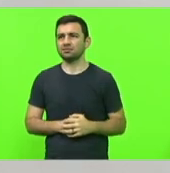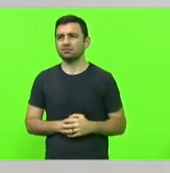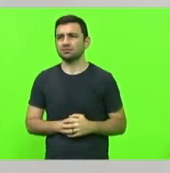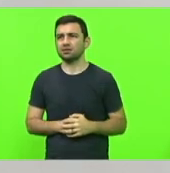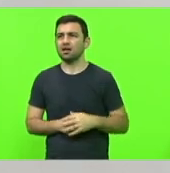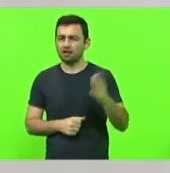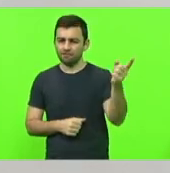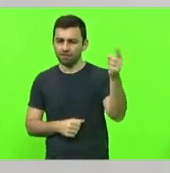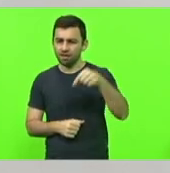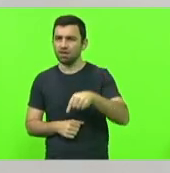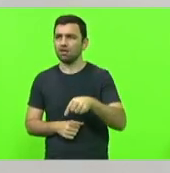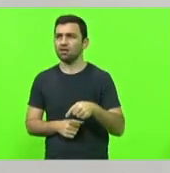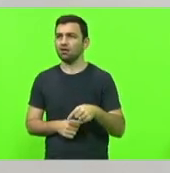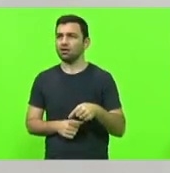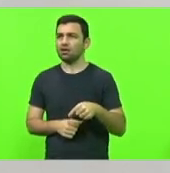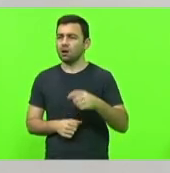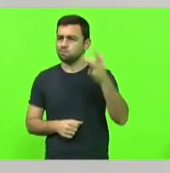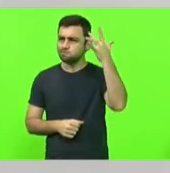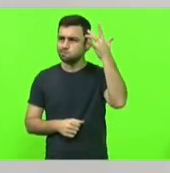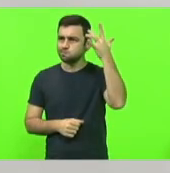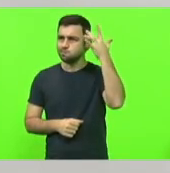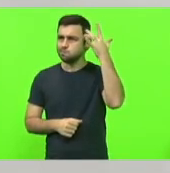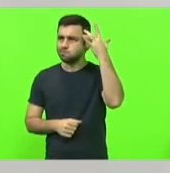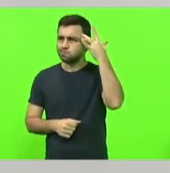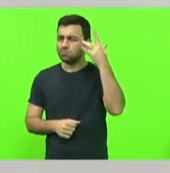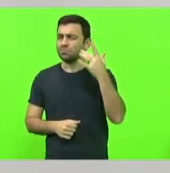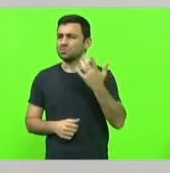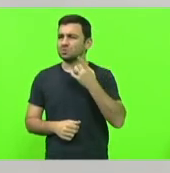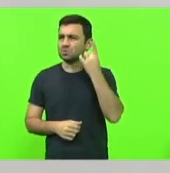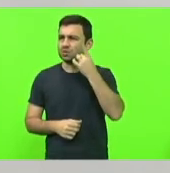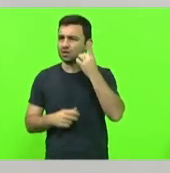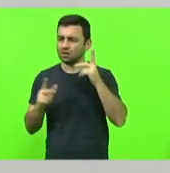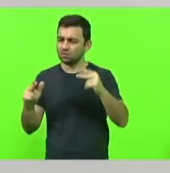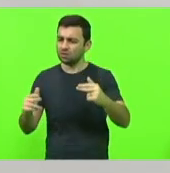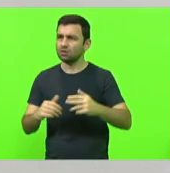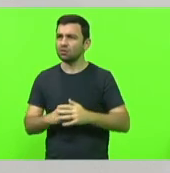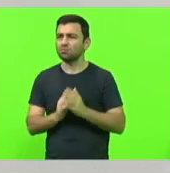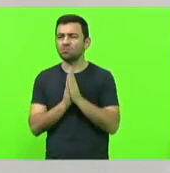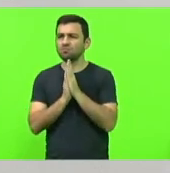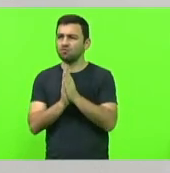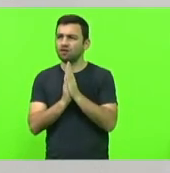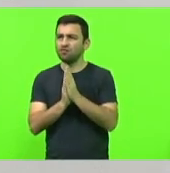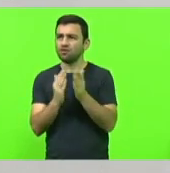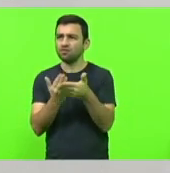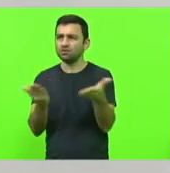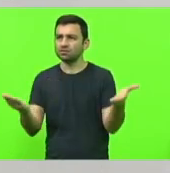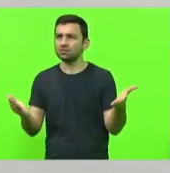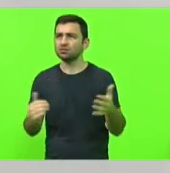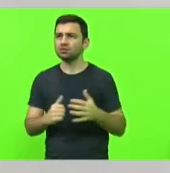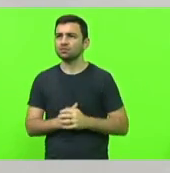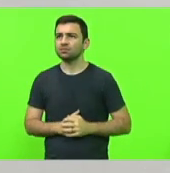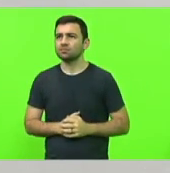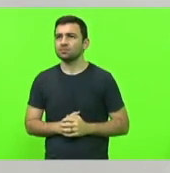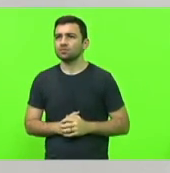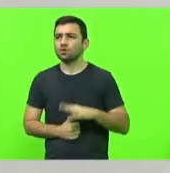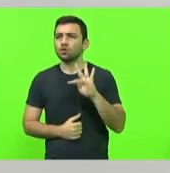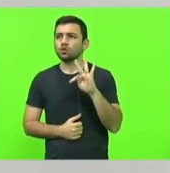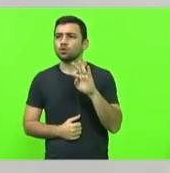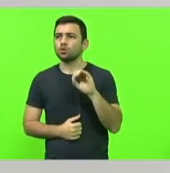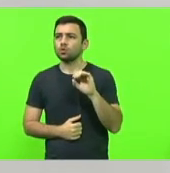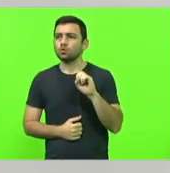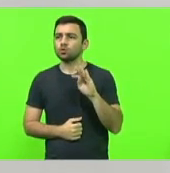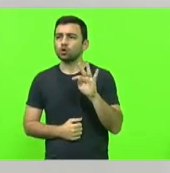venham para a maturidade parlamentar, por favor. Tolstói, um dos maiores